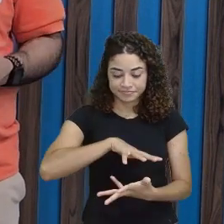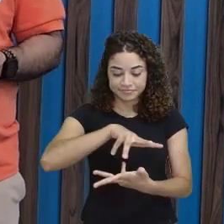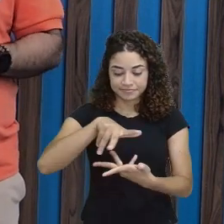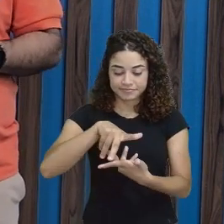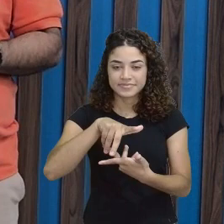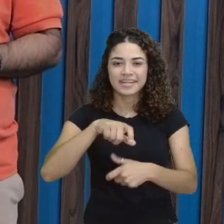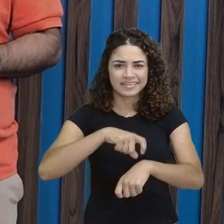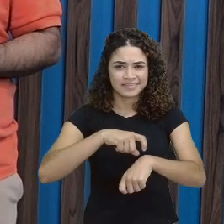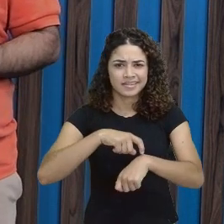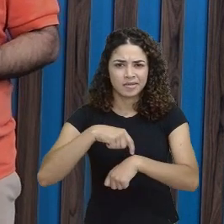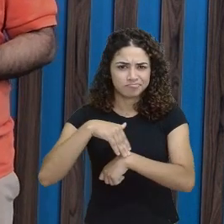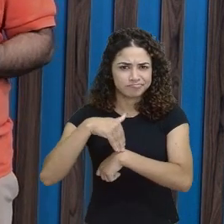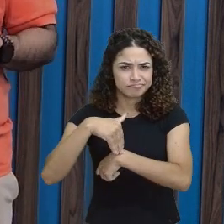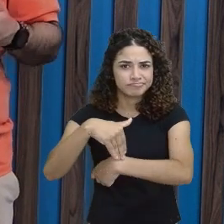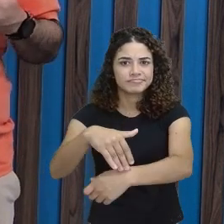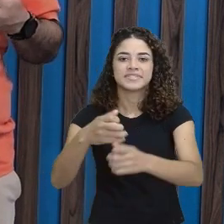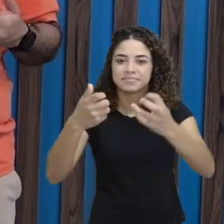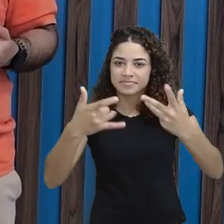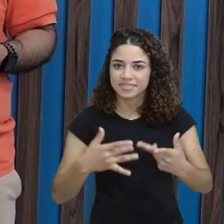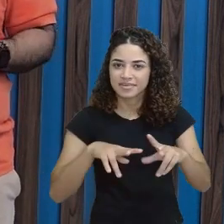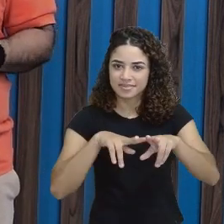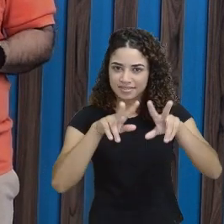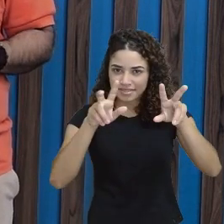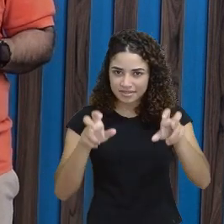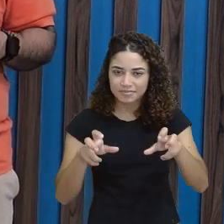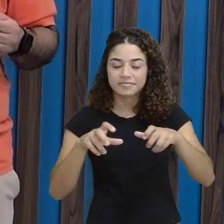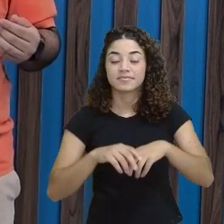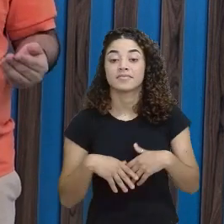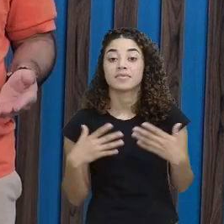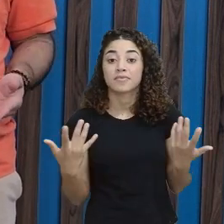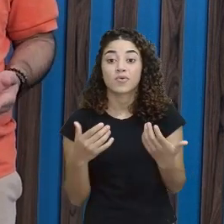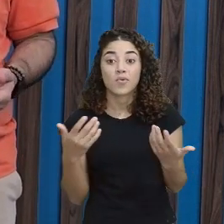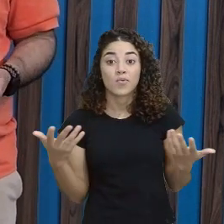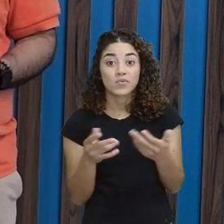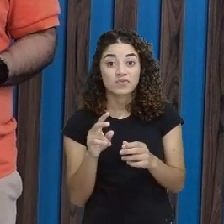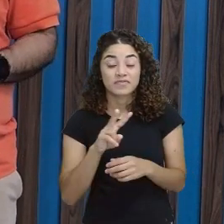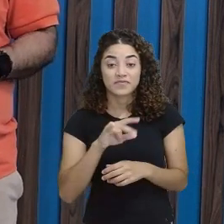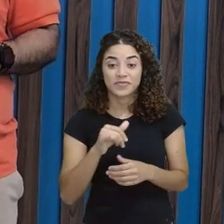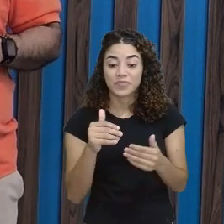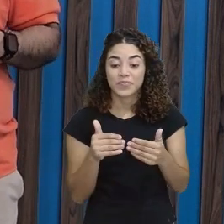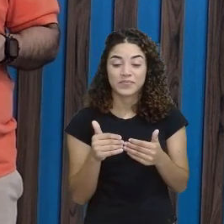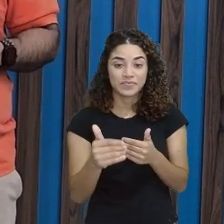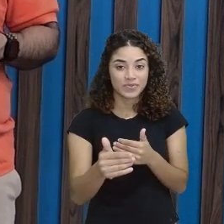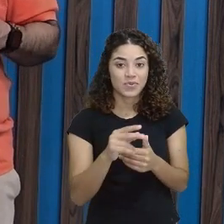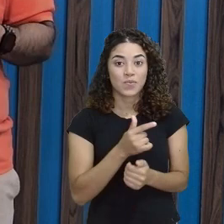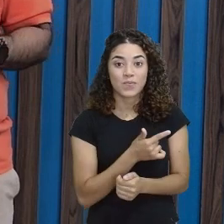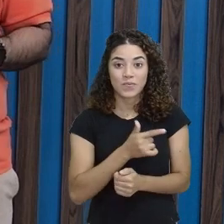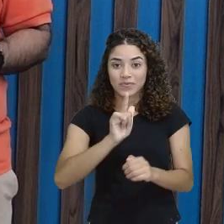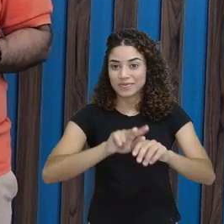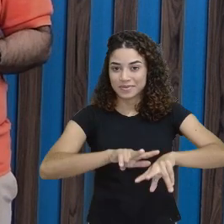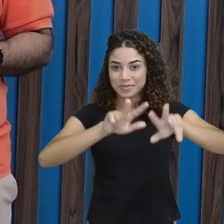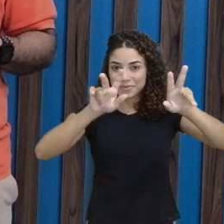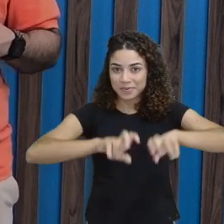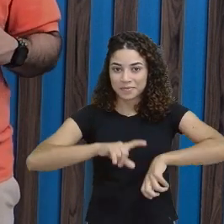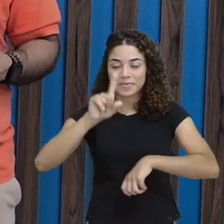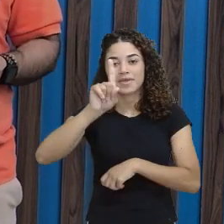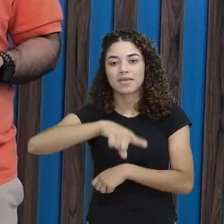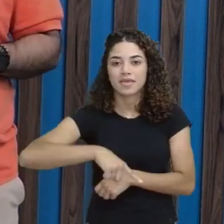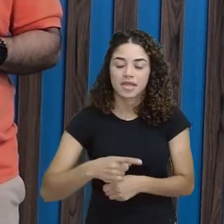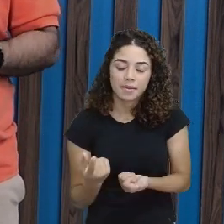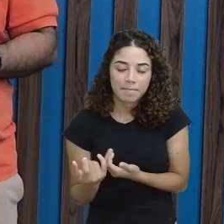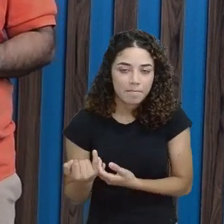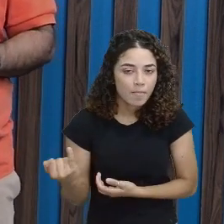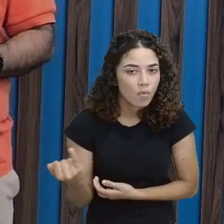um tempão falando sobre ela, né? E hoje a gente vai começar uma outra temática, uma temática que eu diria que é